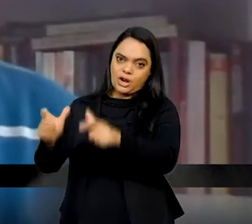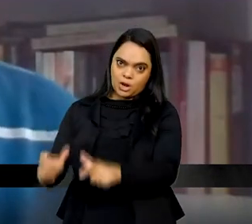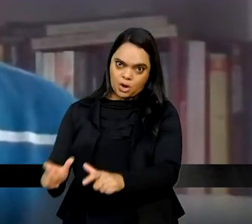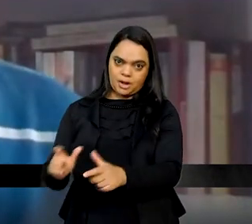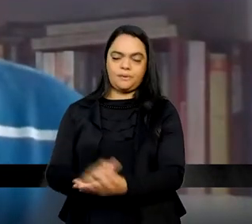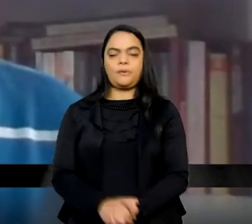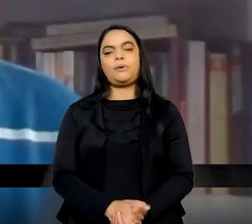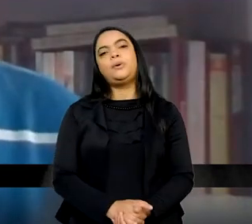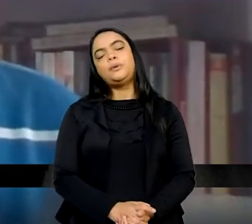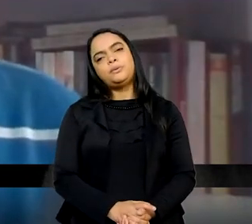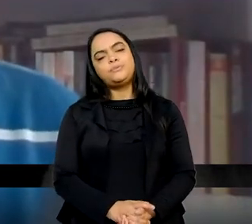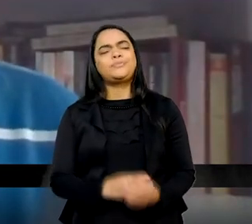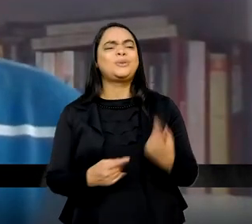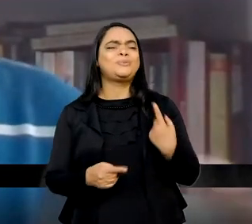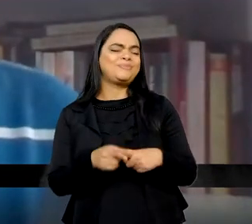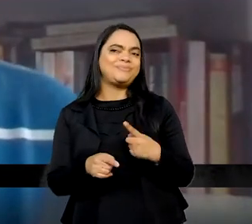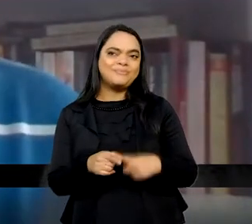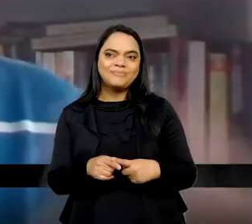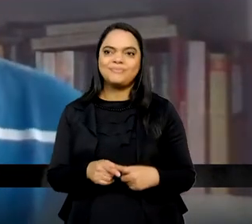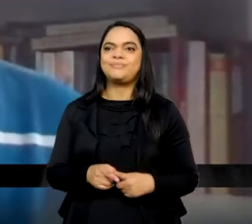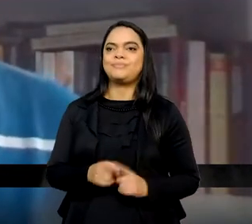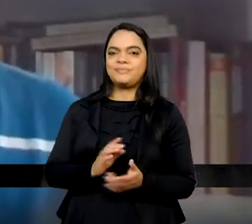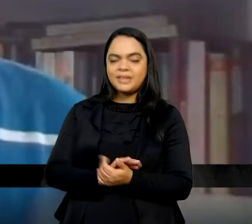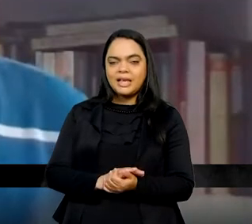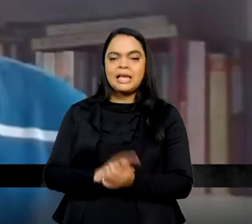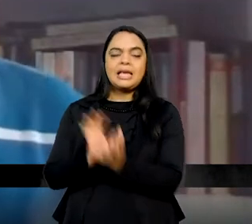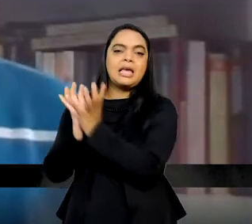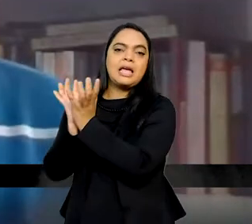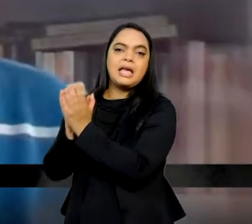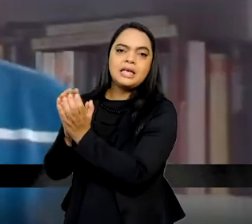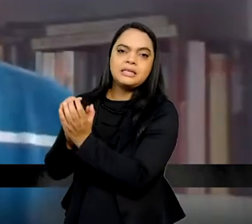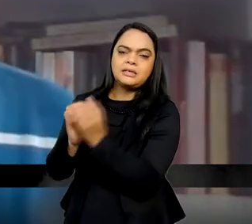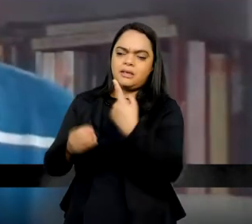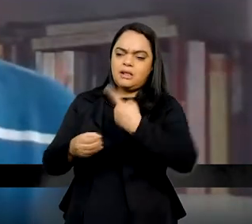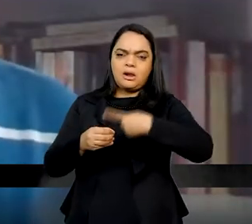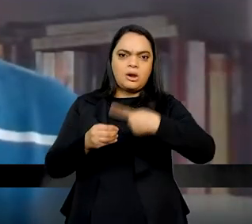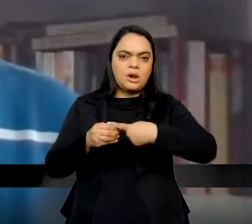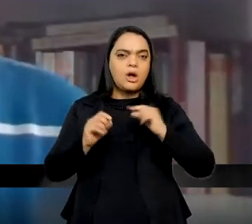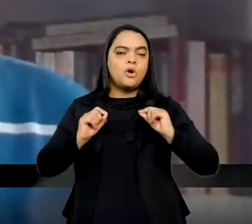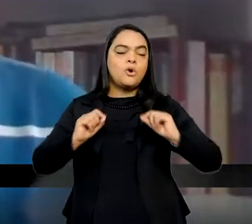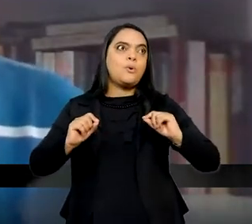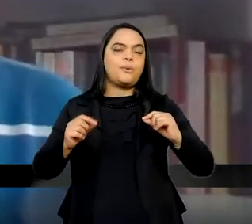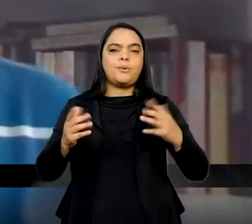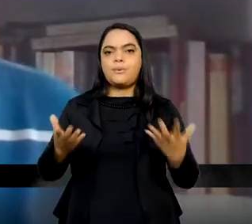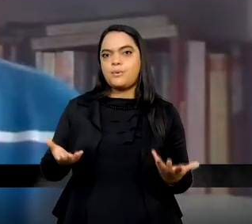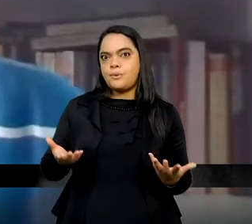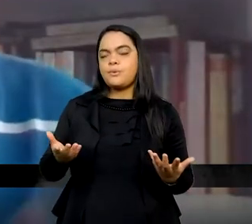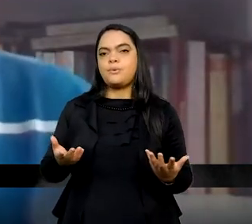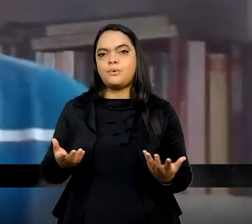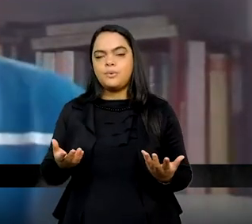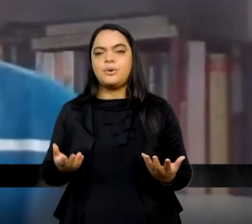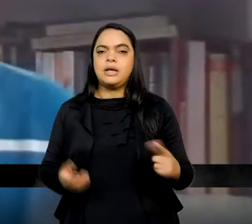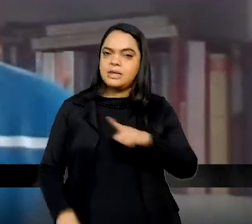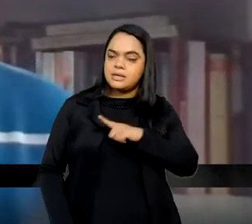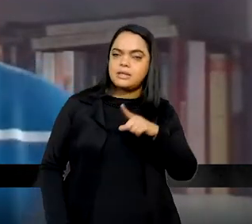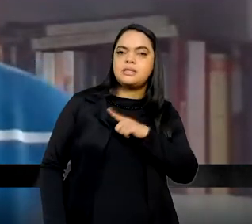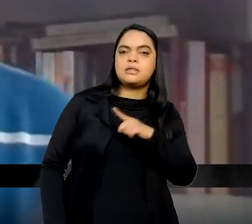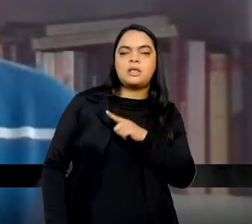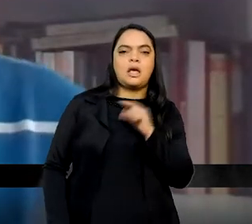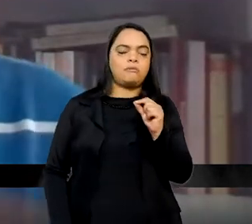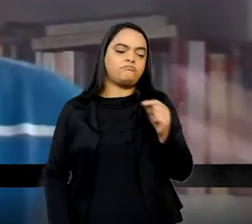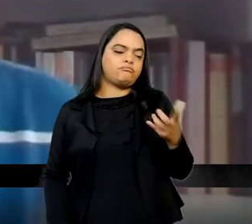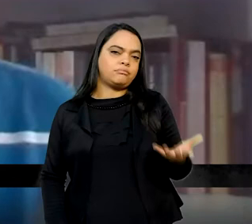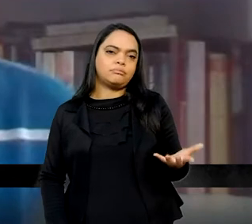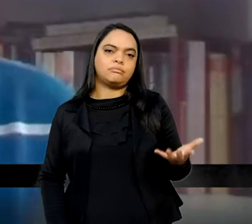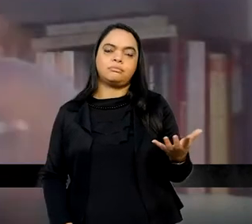Primeiro porque nós temos assim, o Recife é uma cidade que ela possui esses campos,